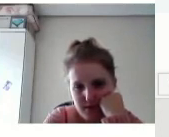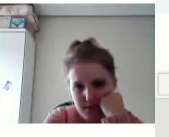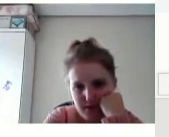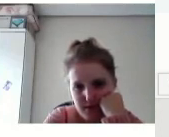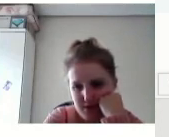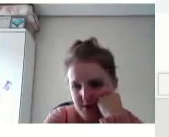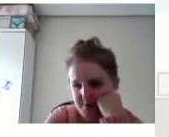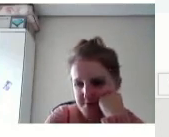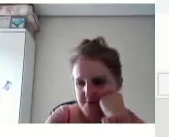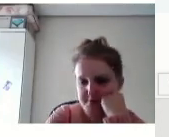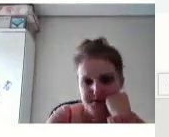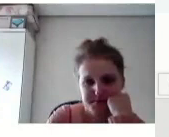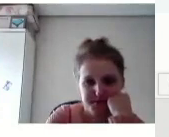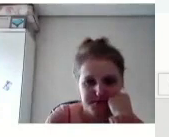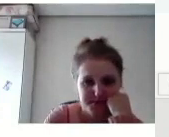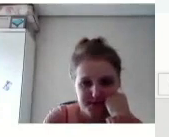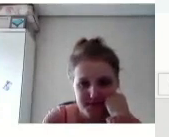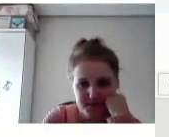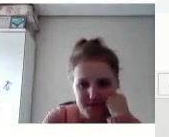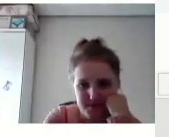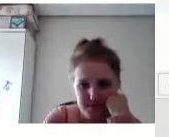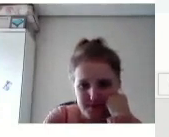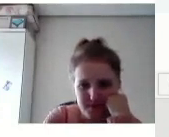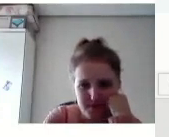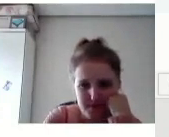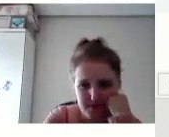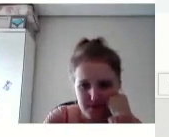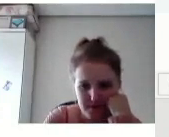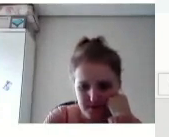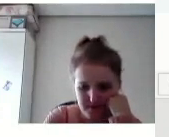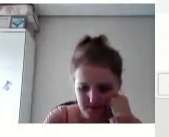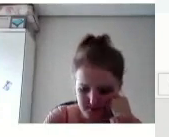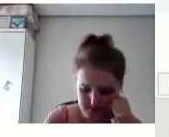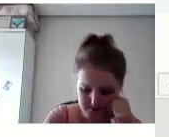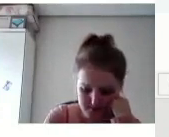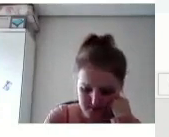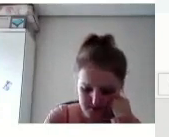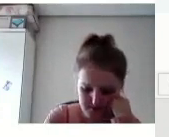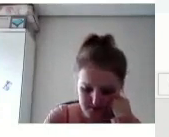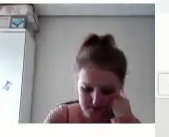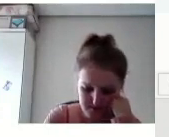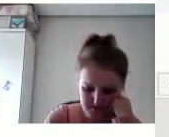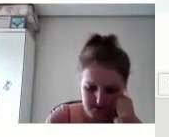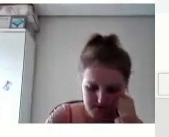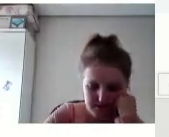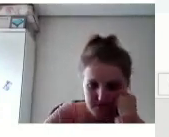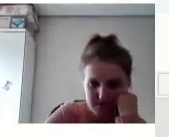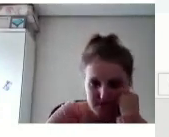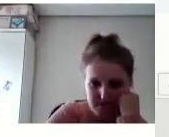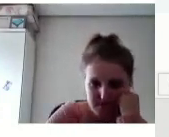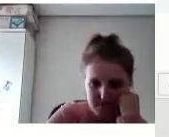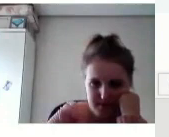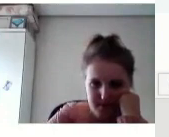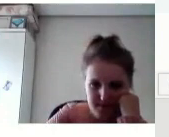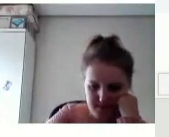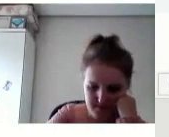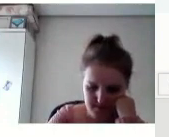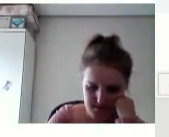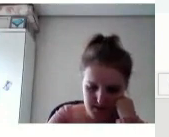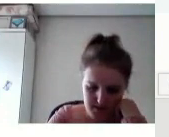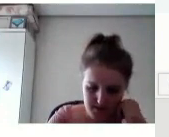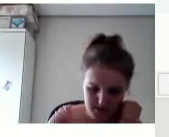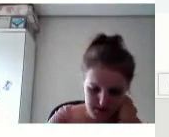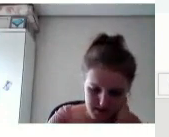uma, nos dá esta equação aqui, né? Se a gente reagrupar, né, separar do lado esquerdo as derivadas temporais e no lado direito